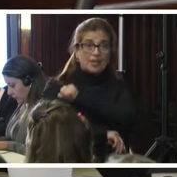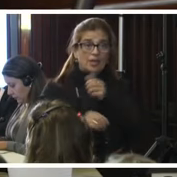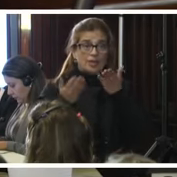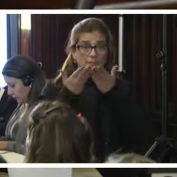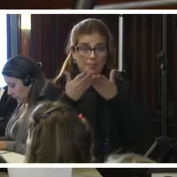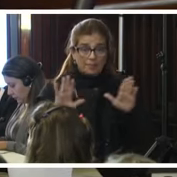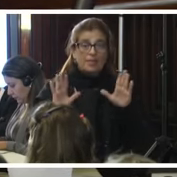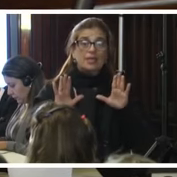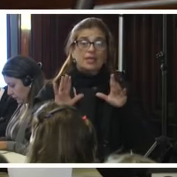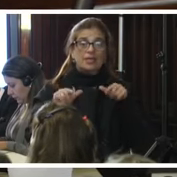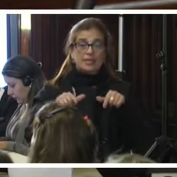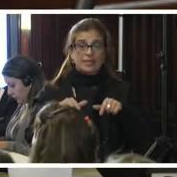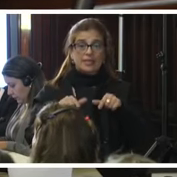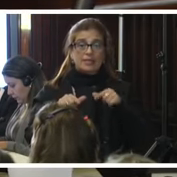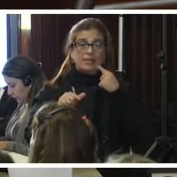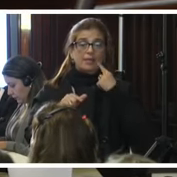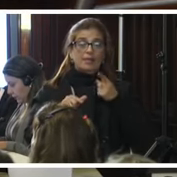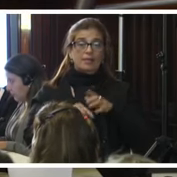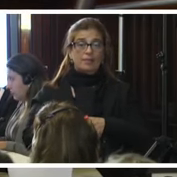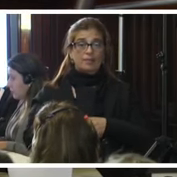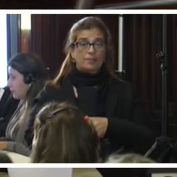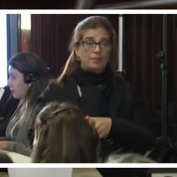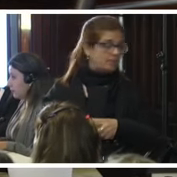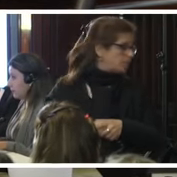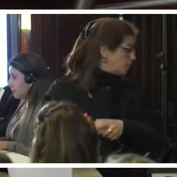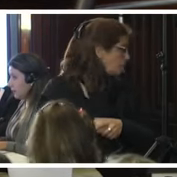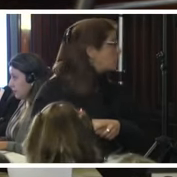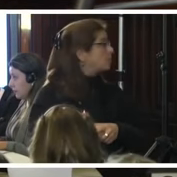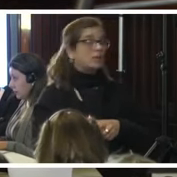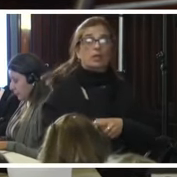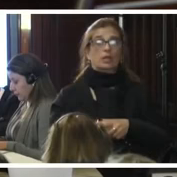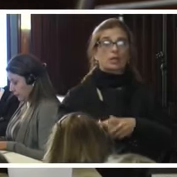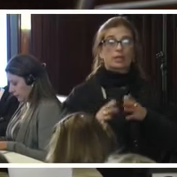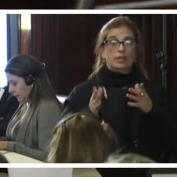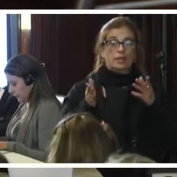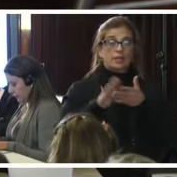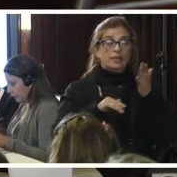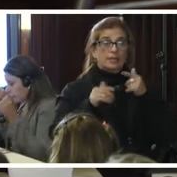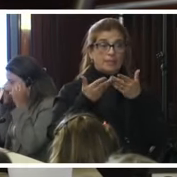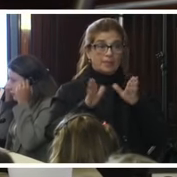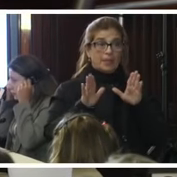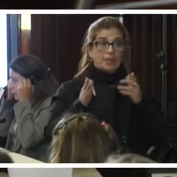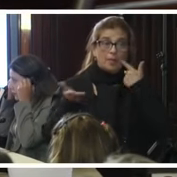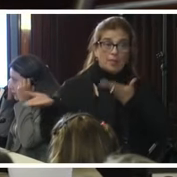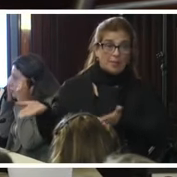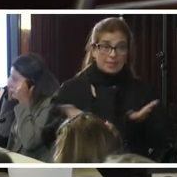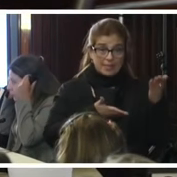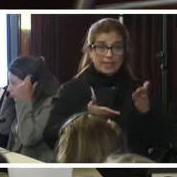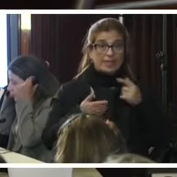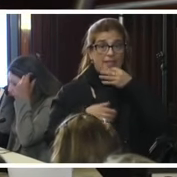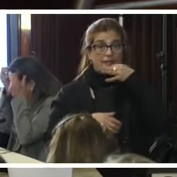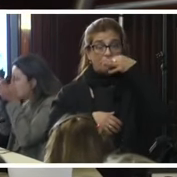colegas Daniela Fichino, da Justiça Global, e Eliana Souza, da Rede da Maré. Antes de iniciarmos nossa apresentação, gostaríamos